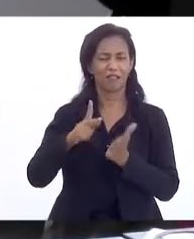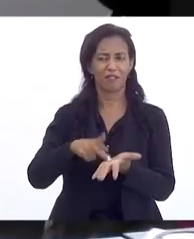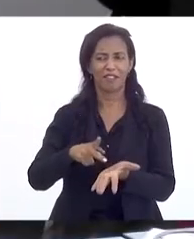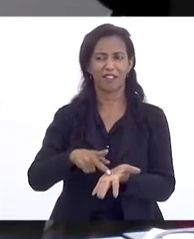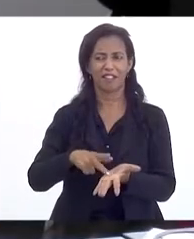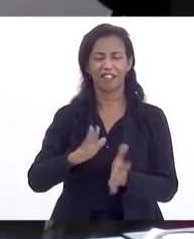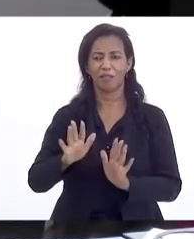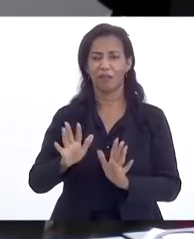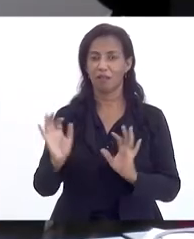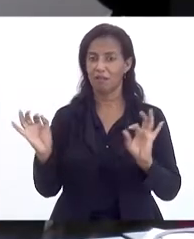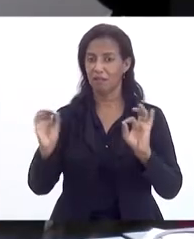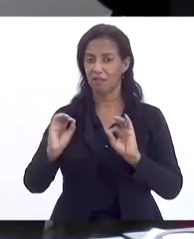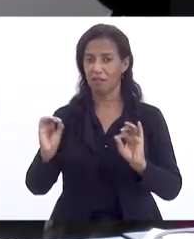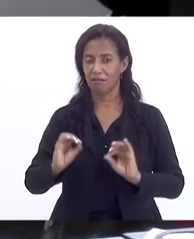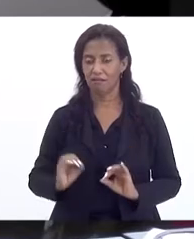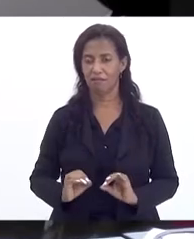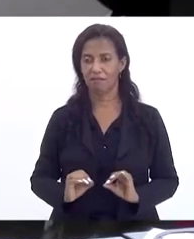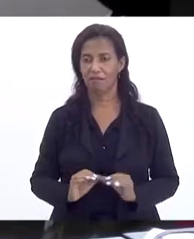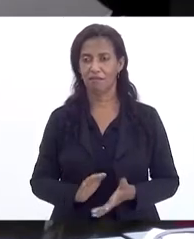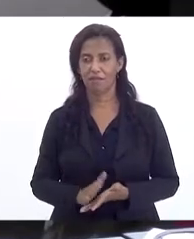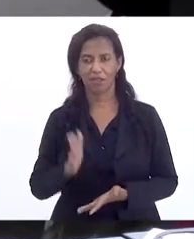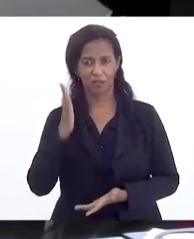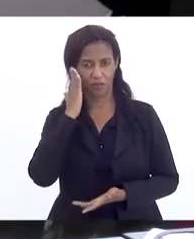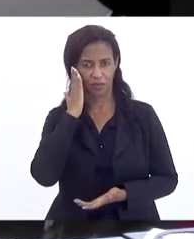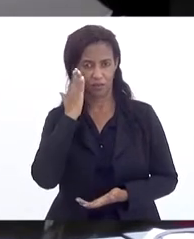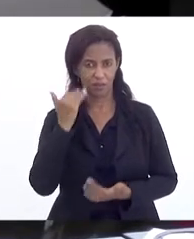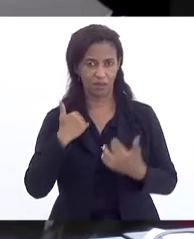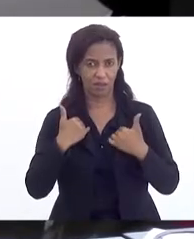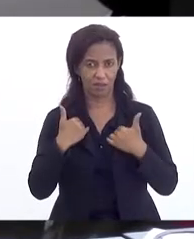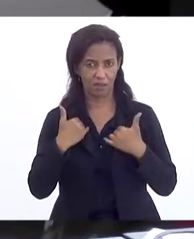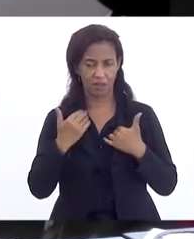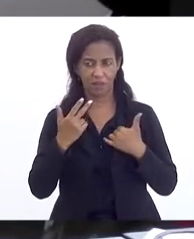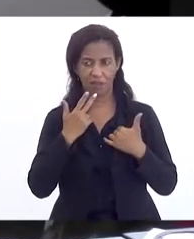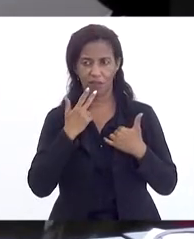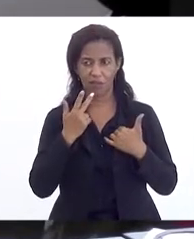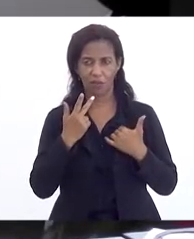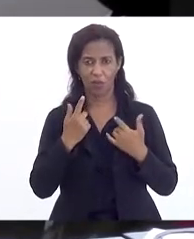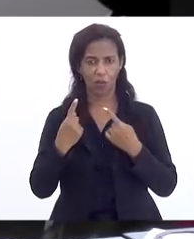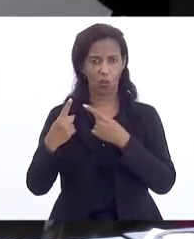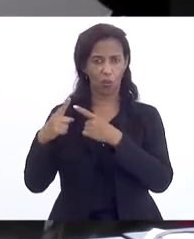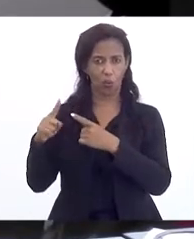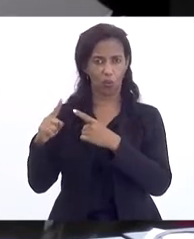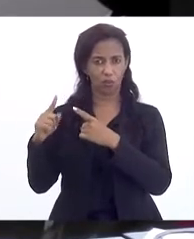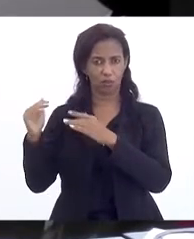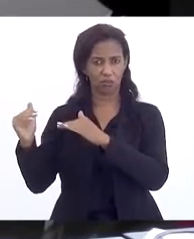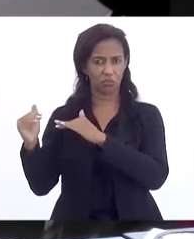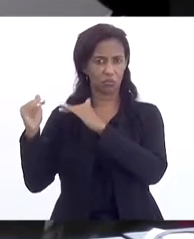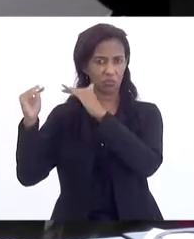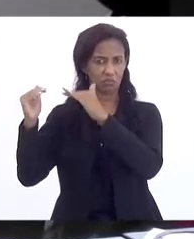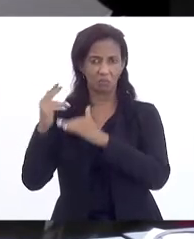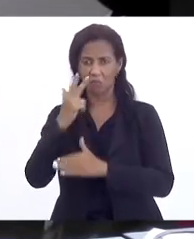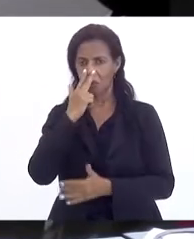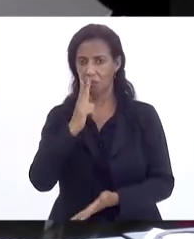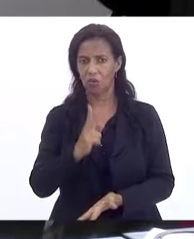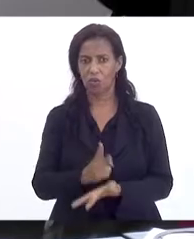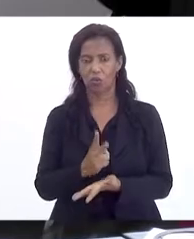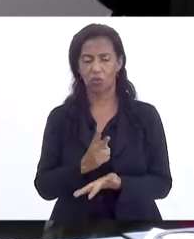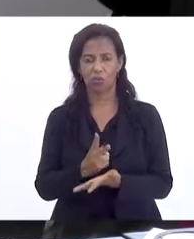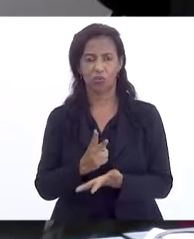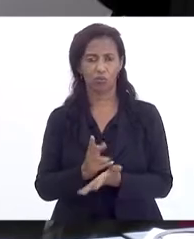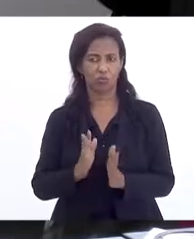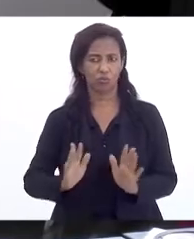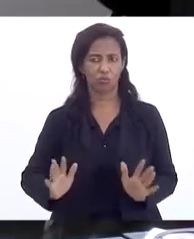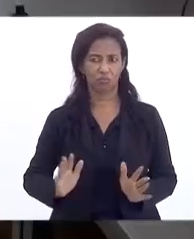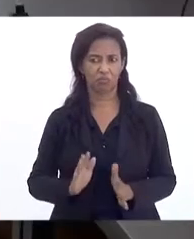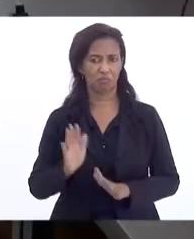verdade, mas ninguém que eu saiba contestou no Supremo. Para mim, continua o mesmo problema existindo, mesmo tendo